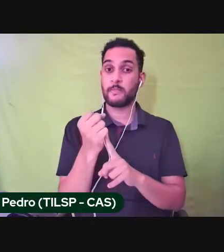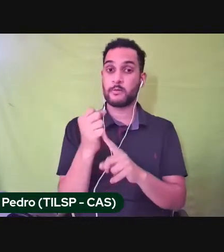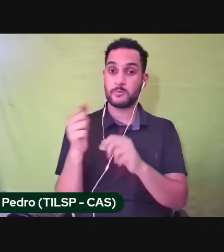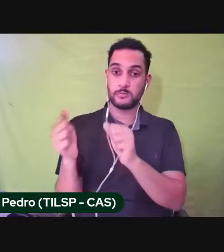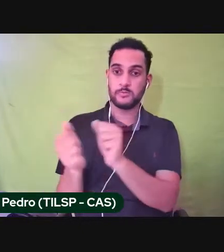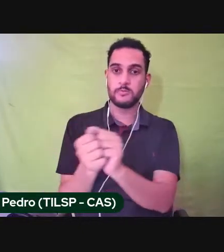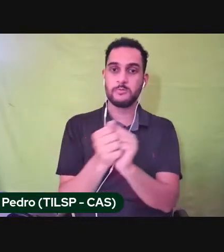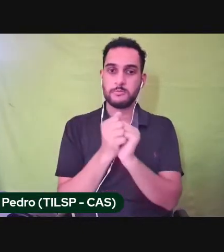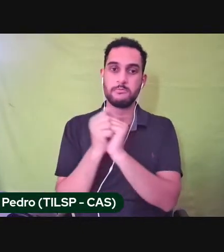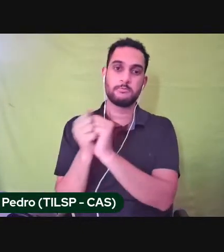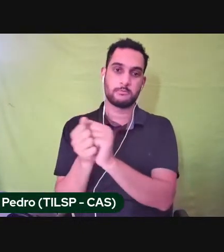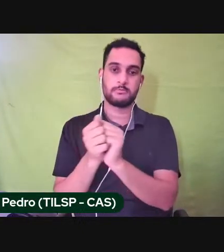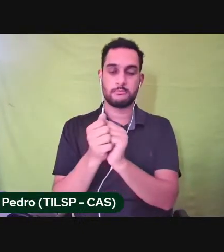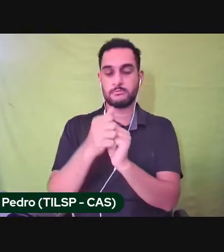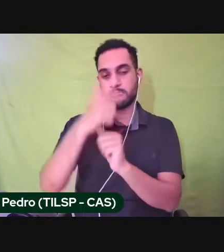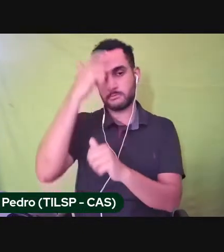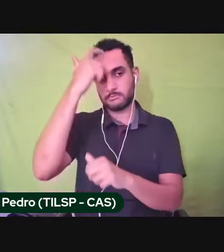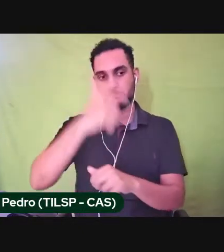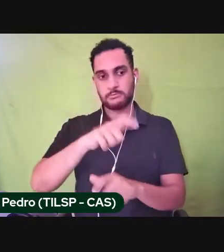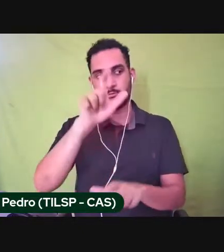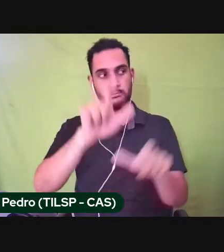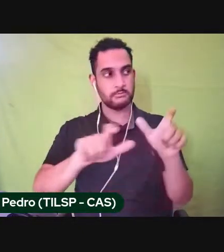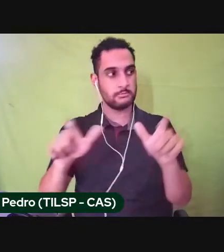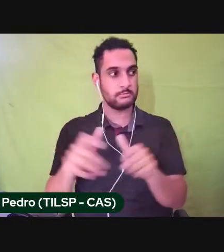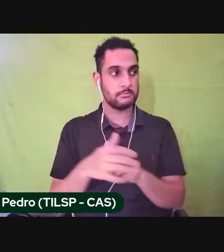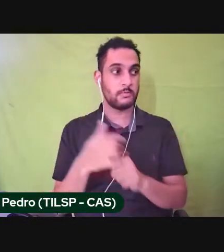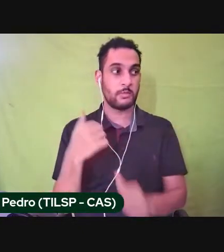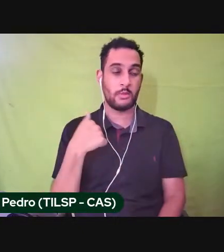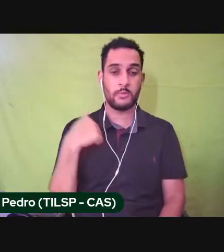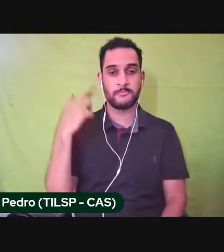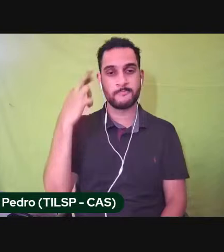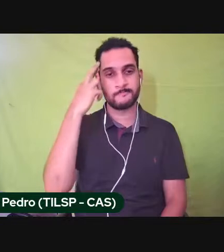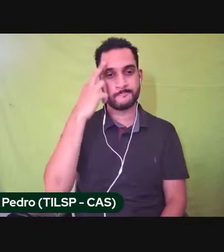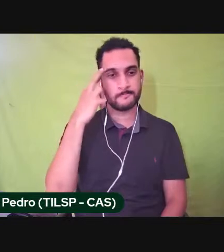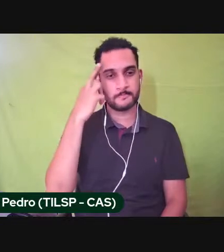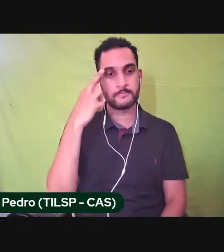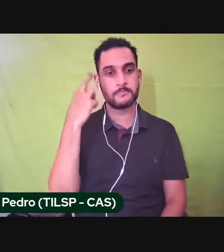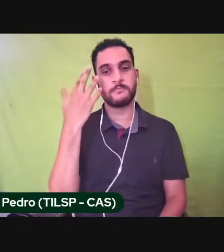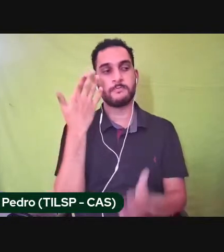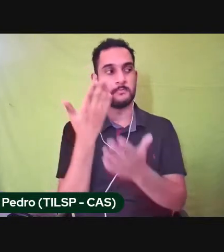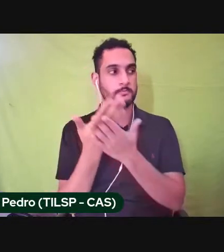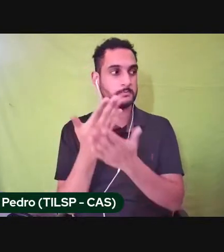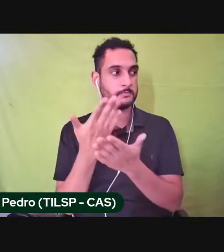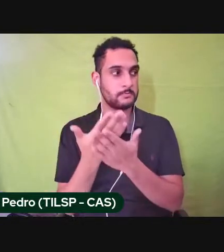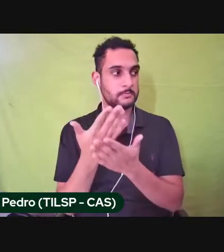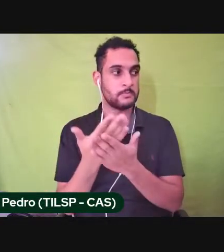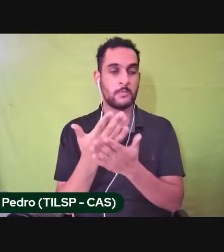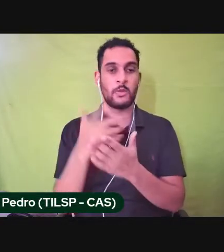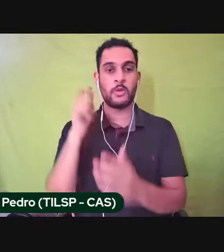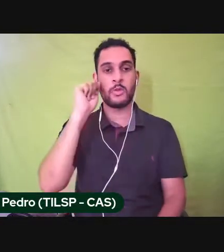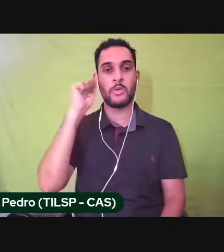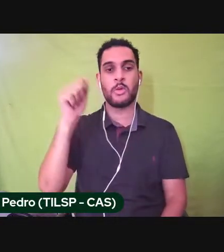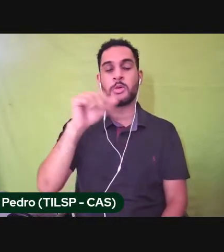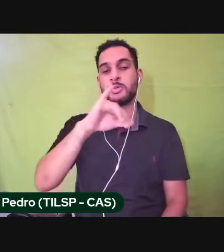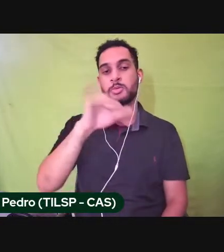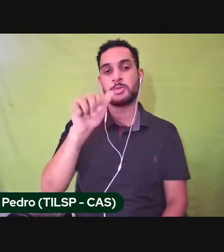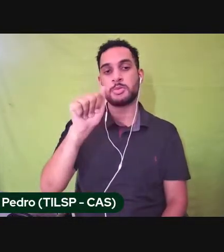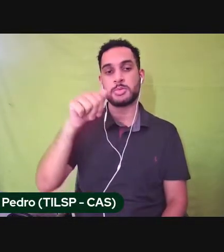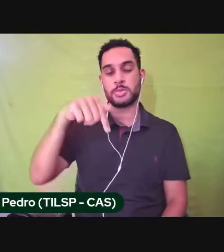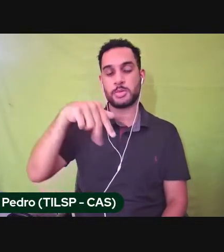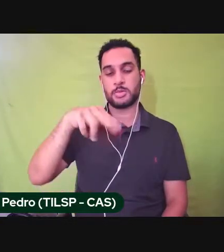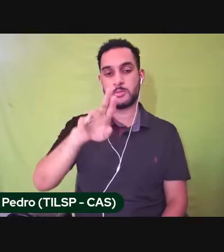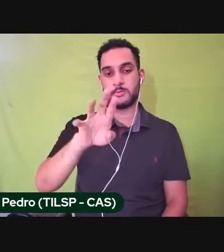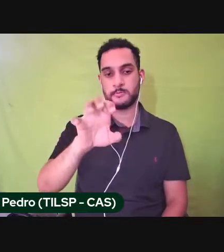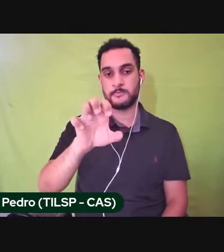conosco, como sujeitos. Eu fiz uma reflexão sobre os estudos de Jacques Delors, que